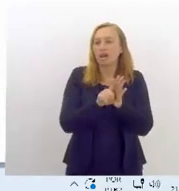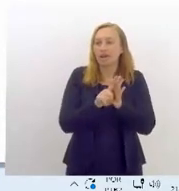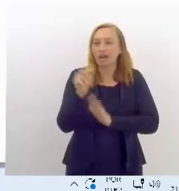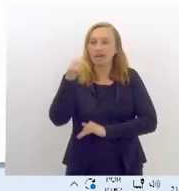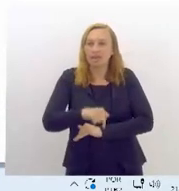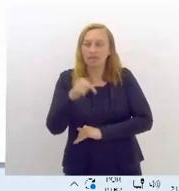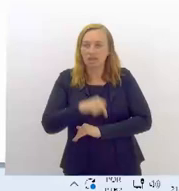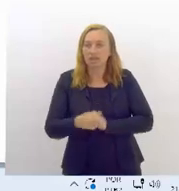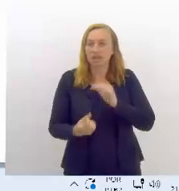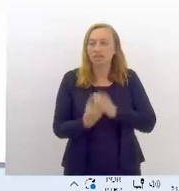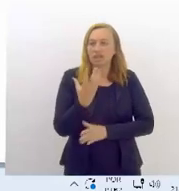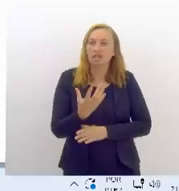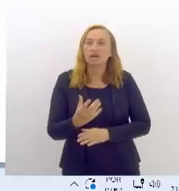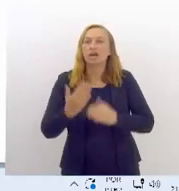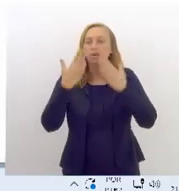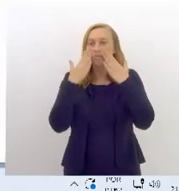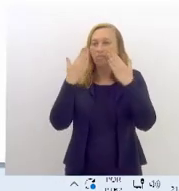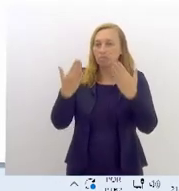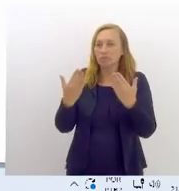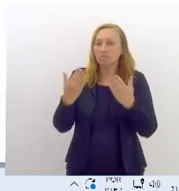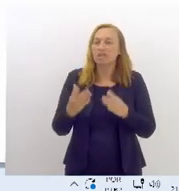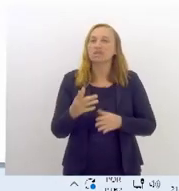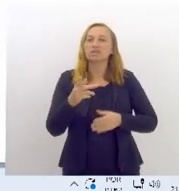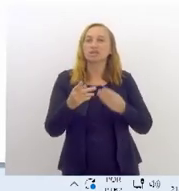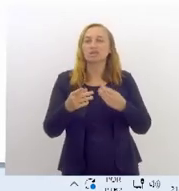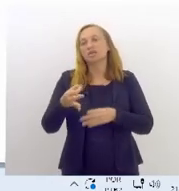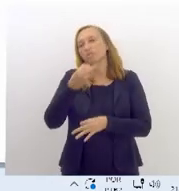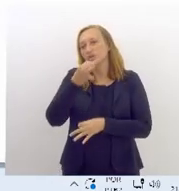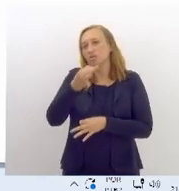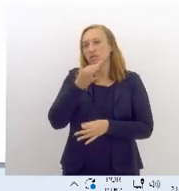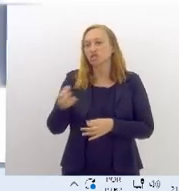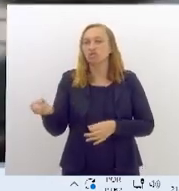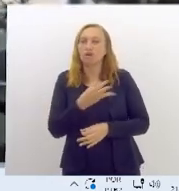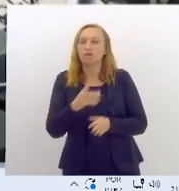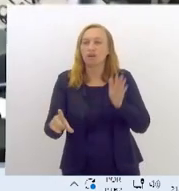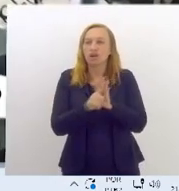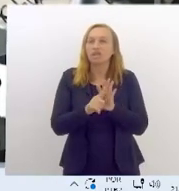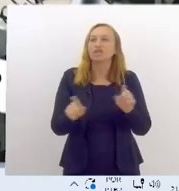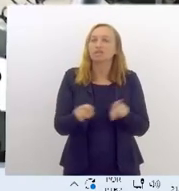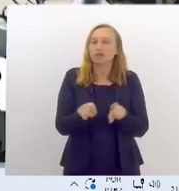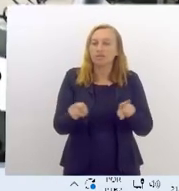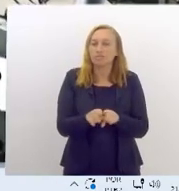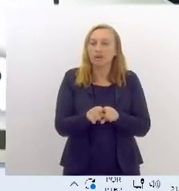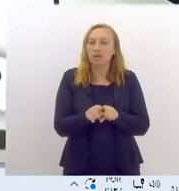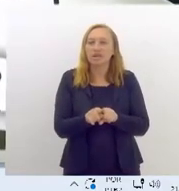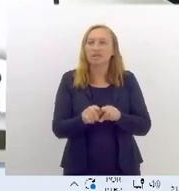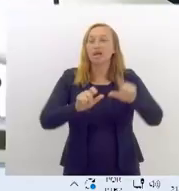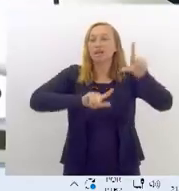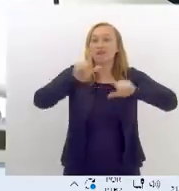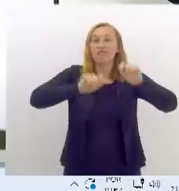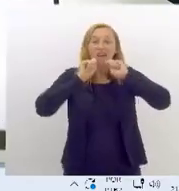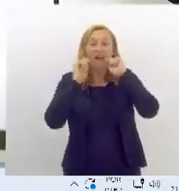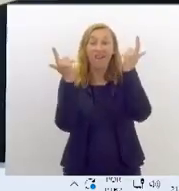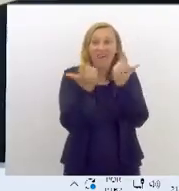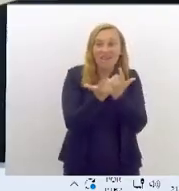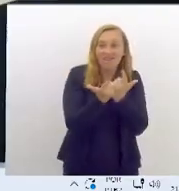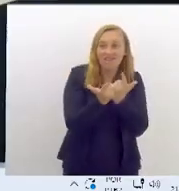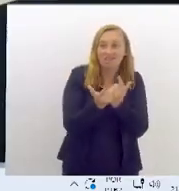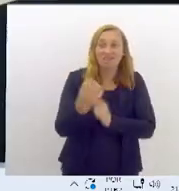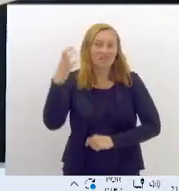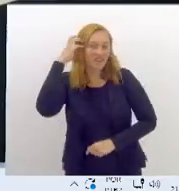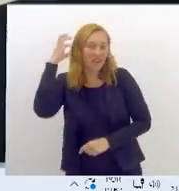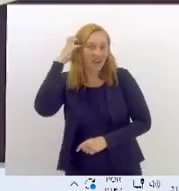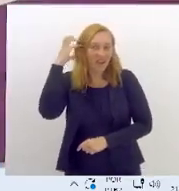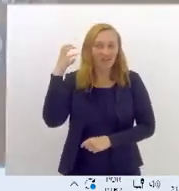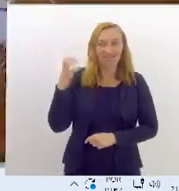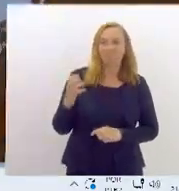em que a população apresenta sugestões de novas leis inaugurou o sinal aberto da TV alerj e a rádio